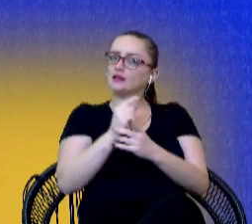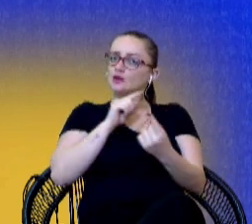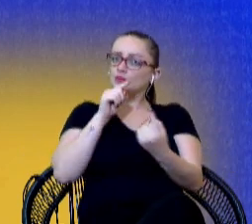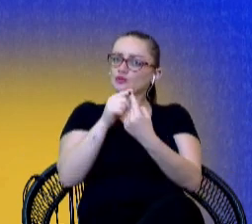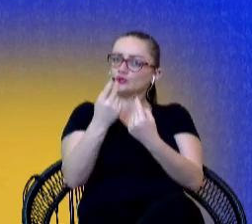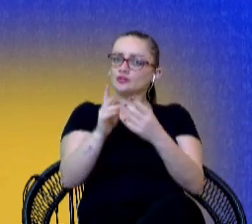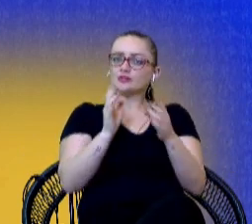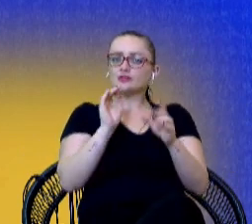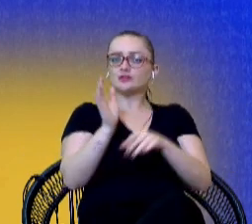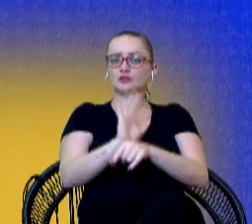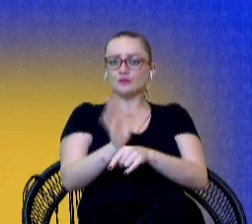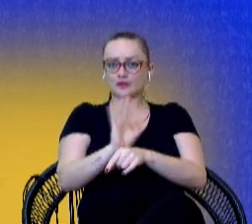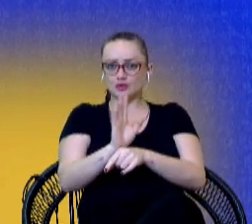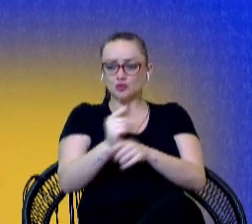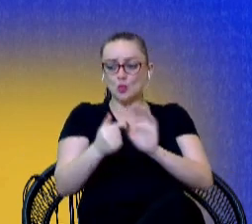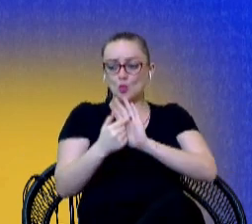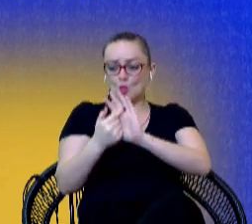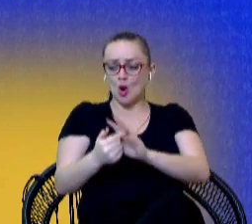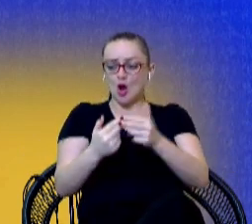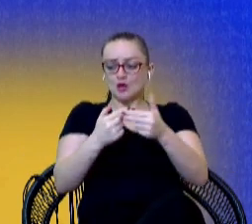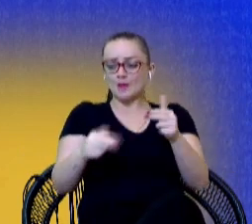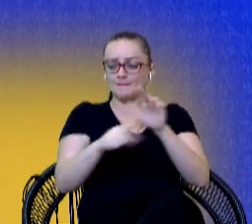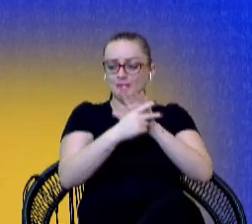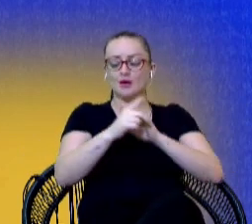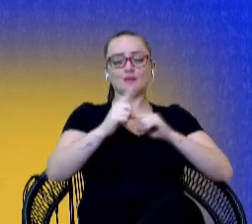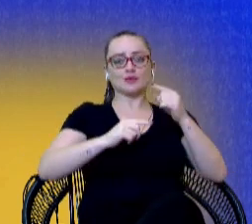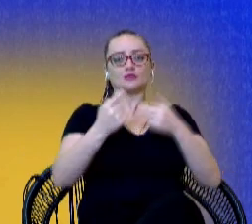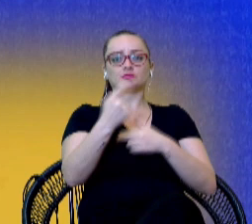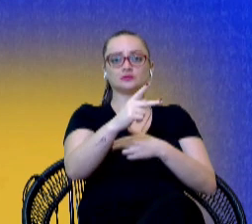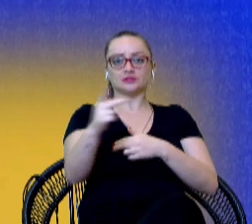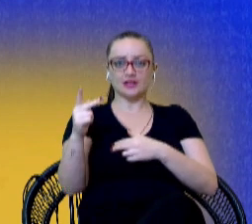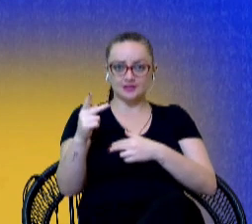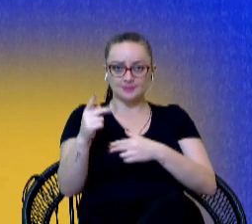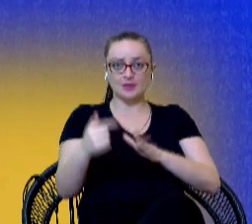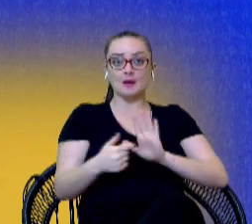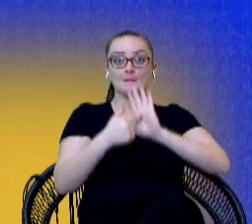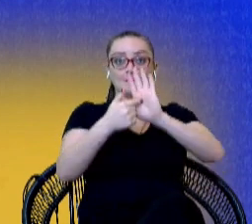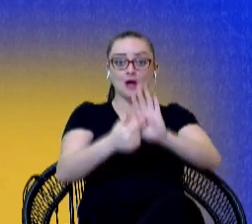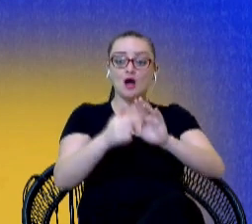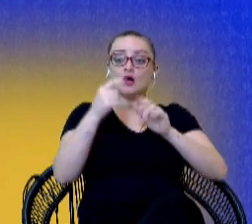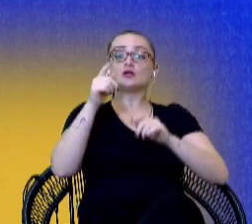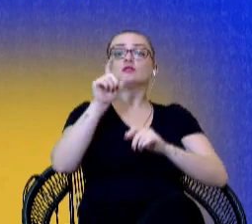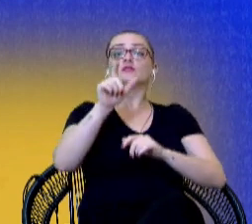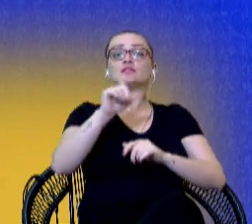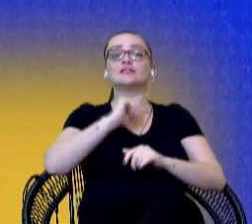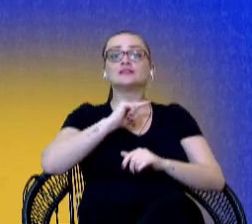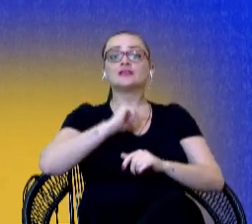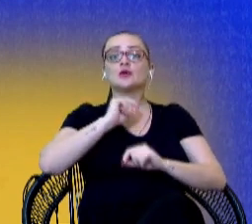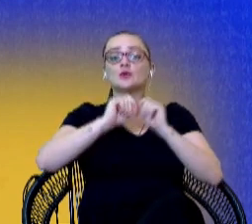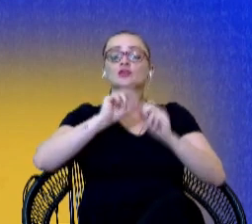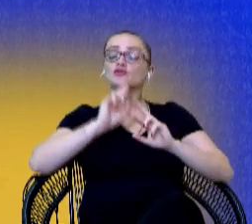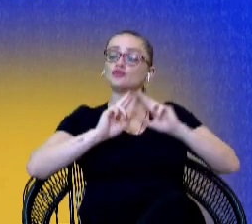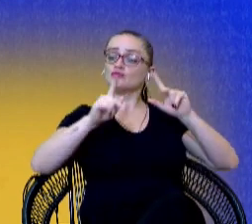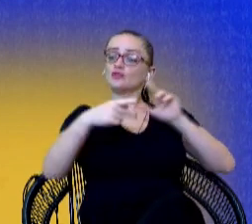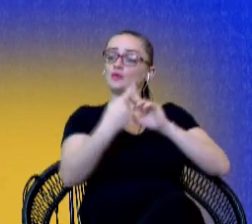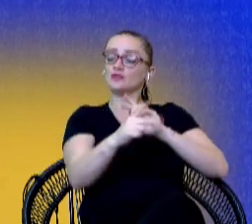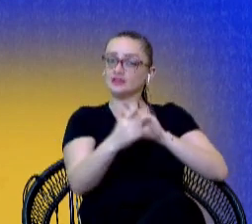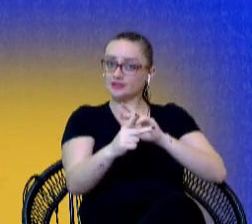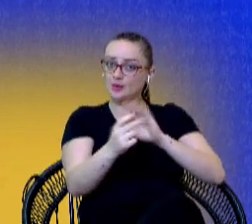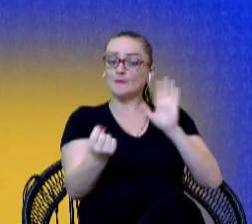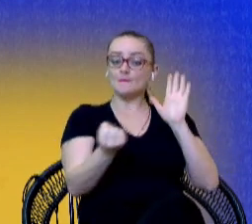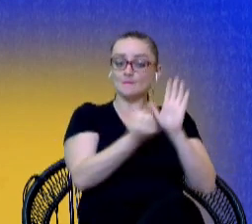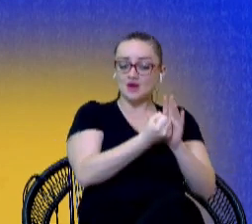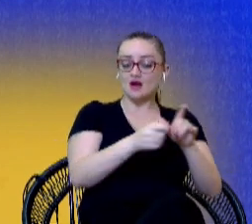vocês, tragam características sobre os produtos de vocês, mostre os seus diferenciais, tanto como marca quanto